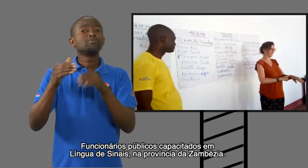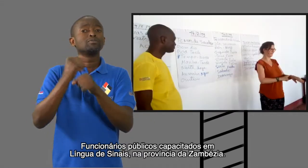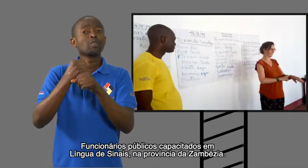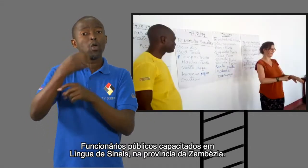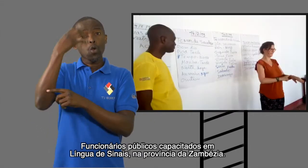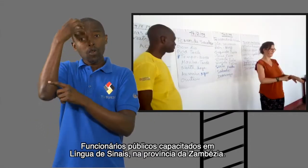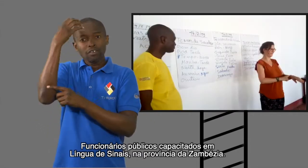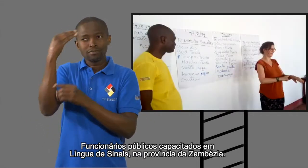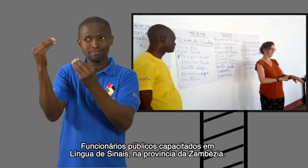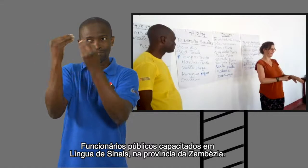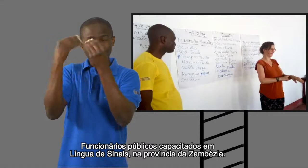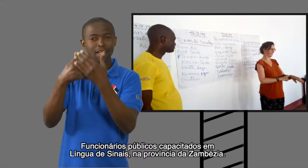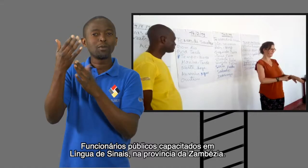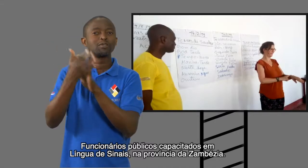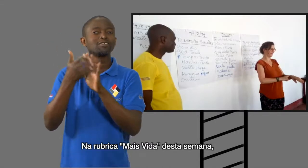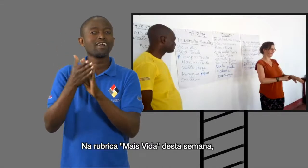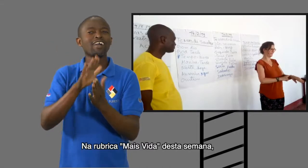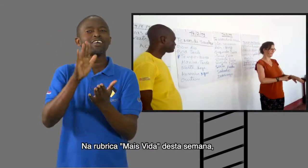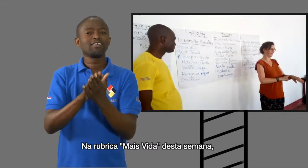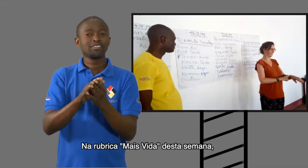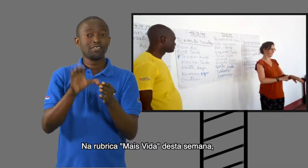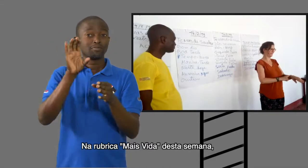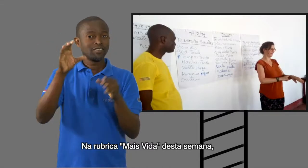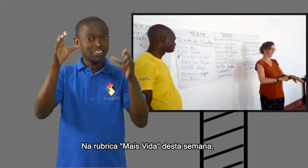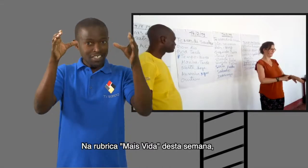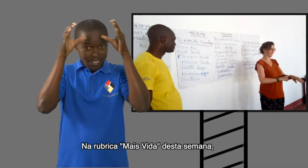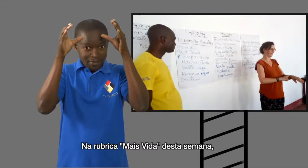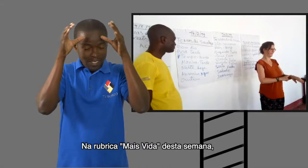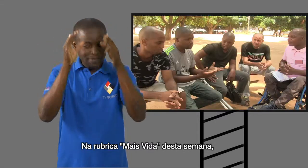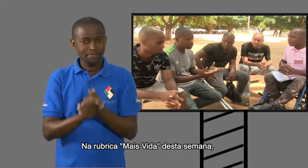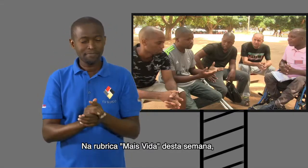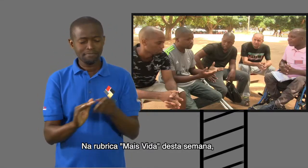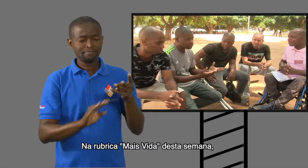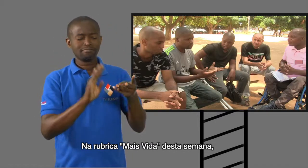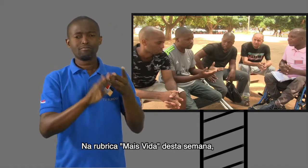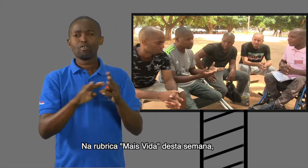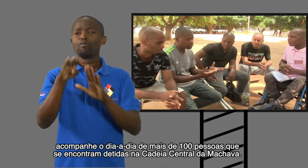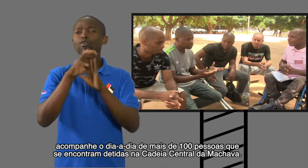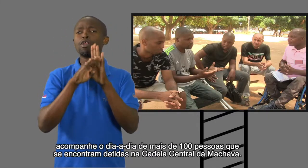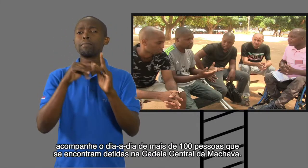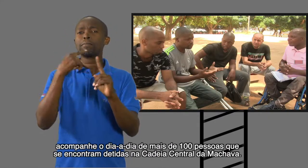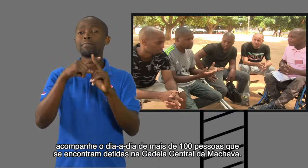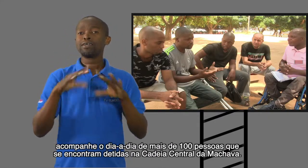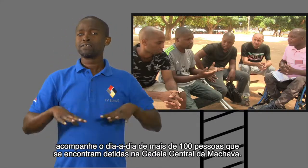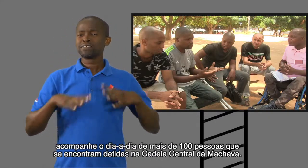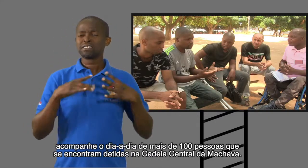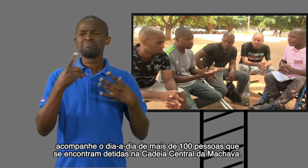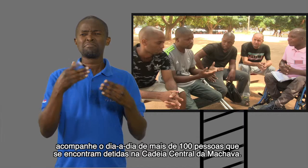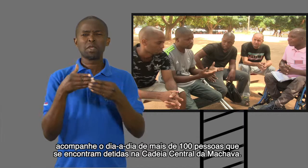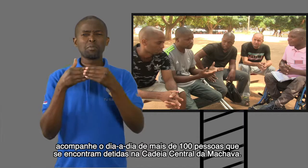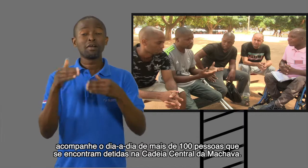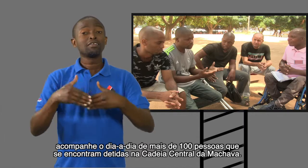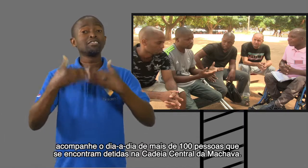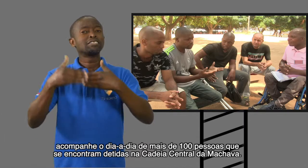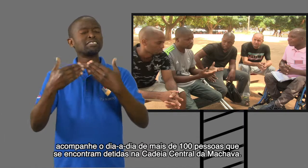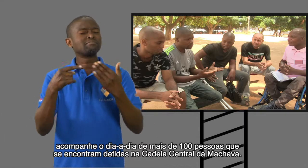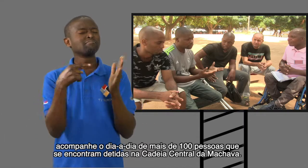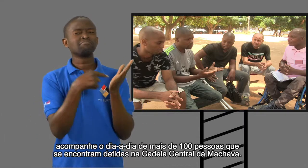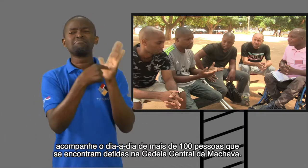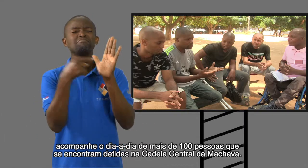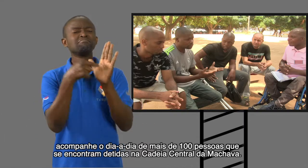na província da Zambésia. Na rubrica Mais Vida desta semana, acompanhe o dia a dia de mais 100 pessoas